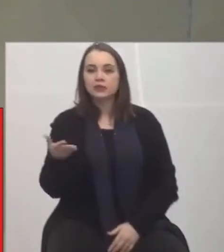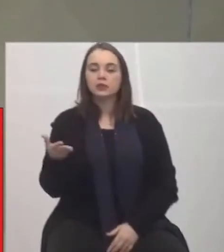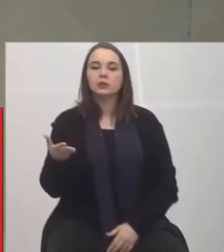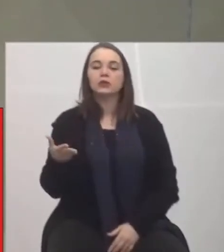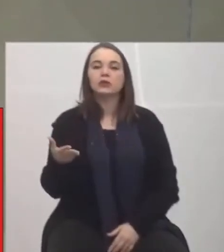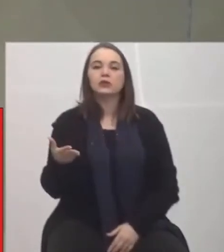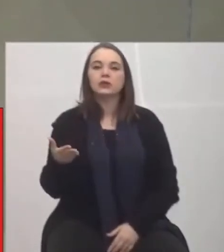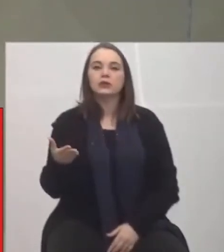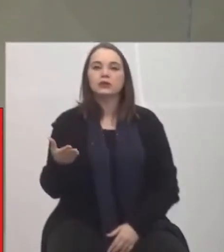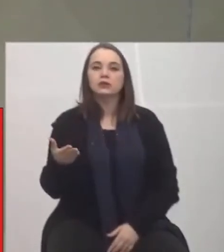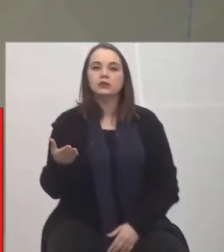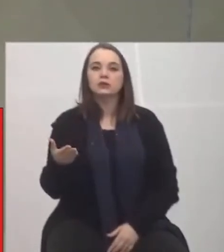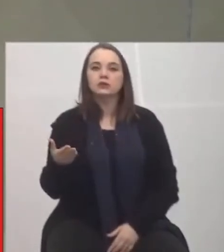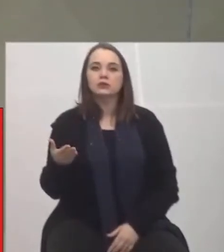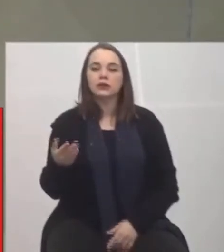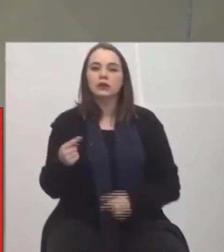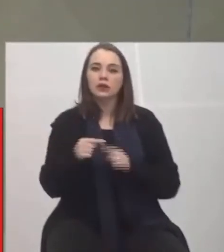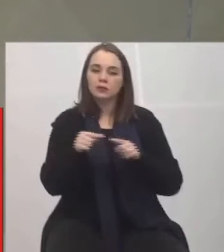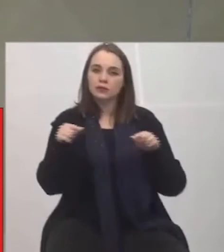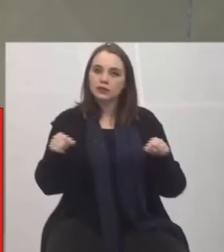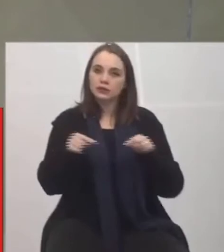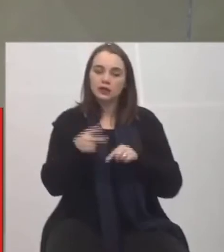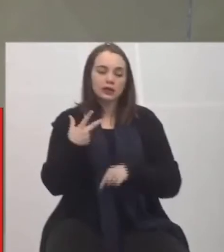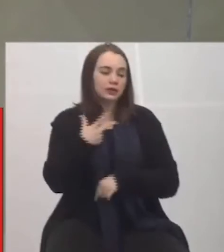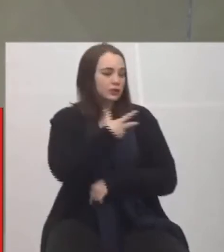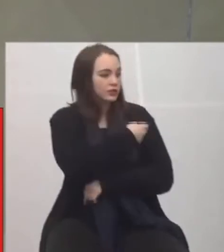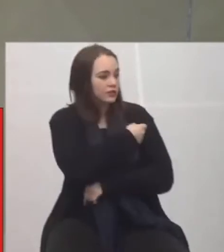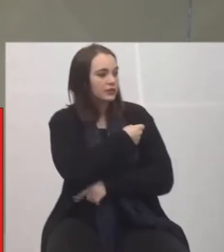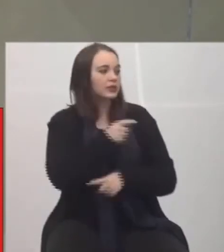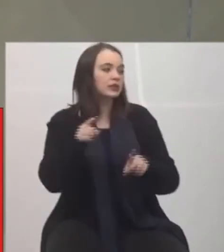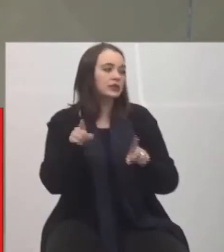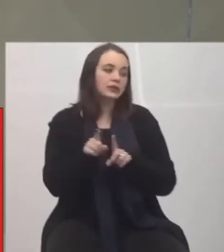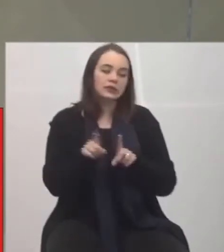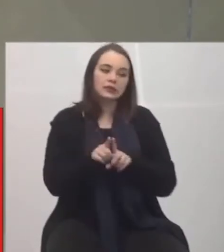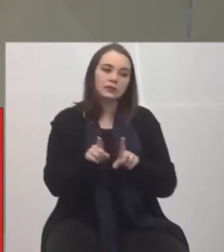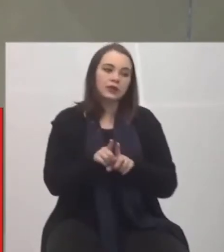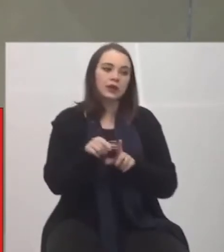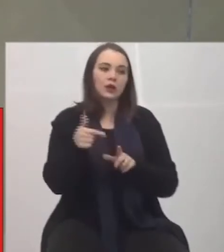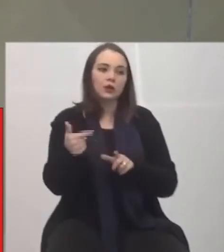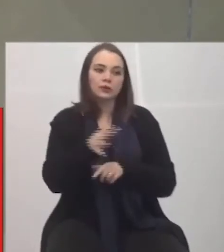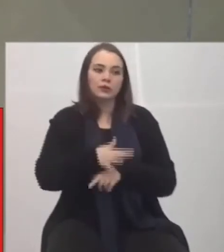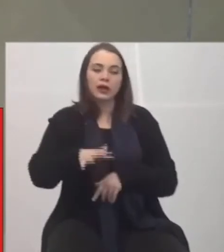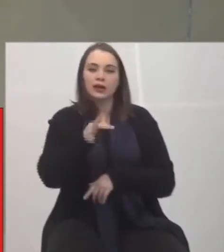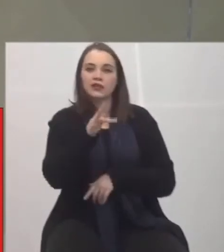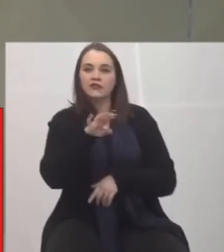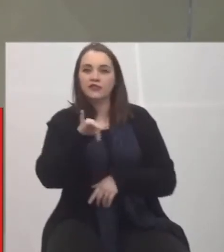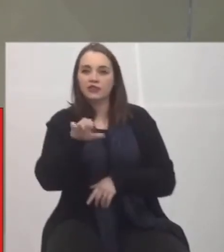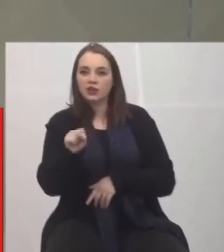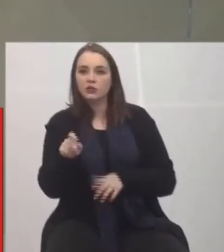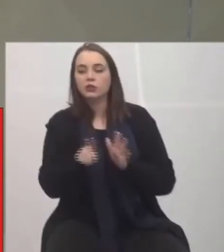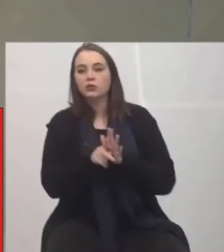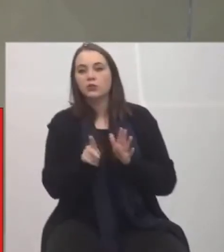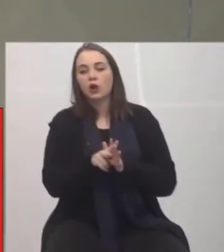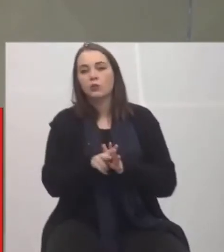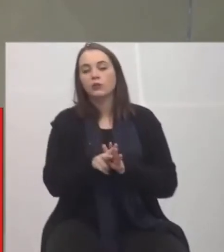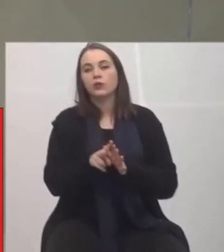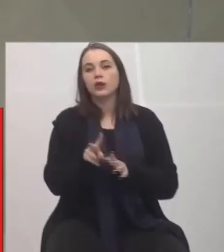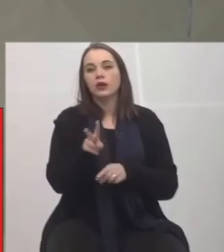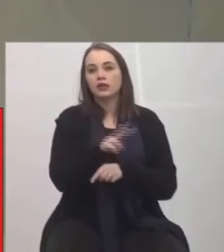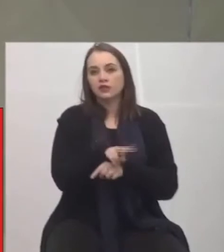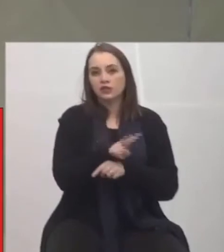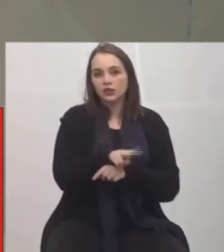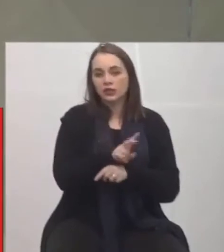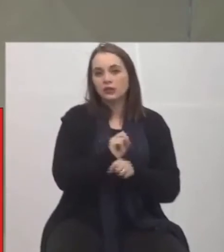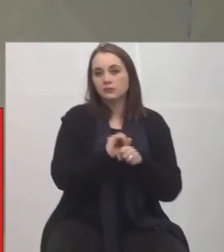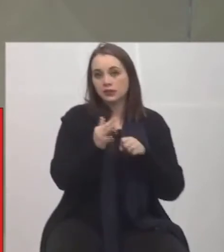é para as salas de vacina e essa para a rede de frios que fica na vigilância epidemiológica. Ela